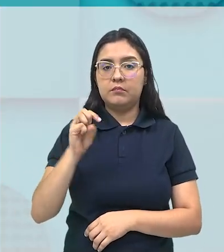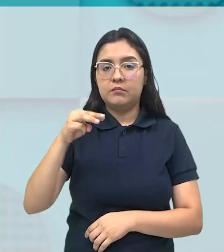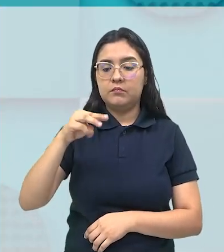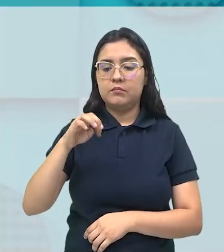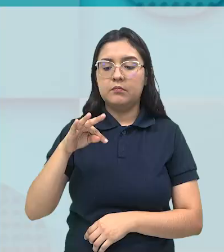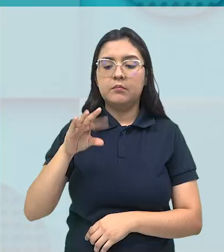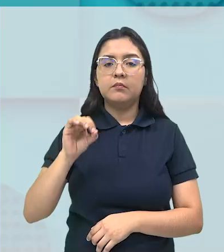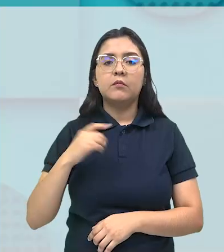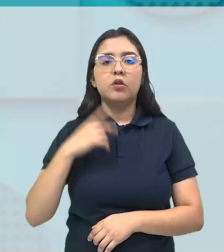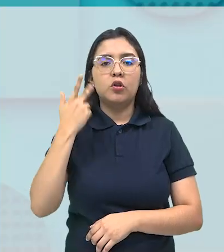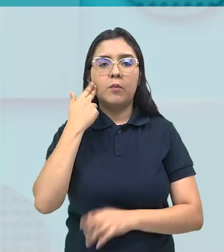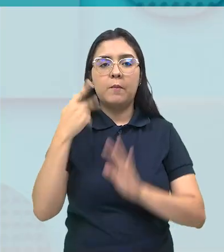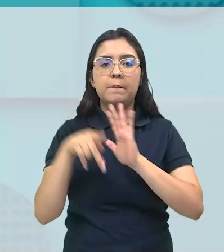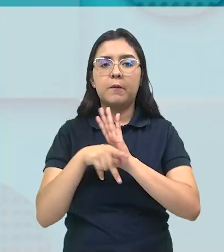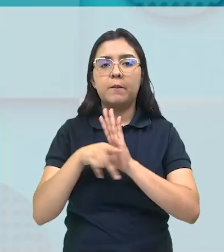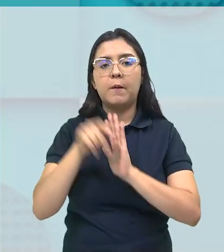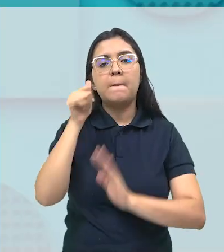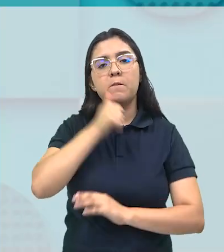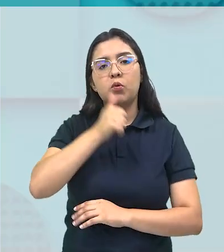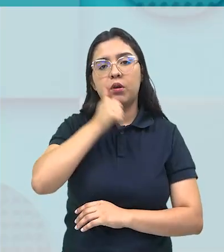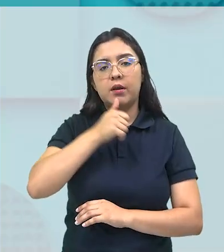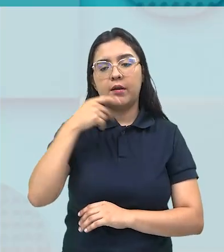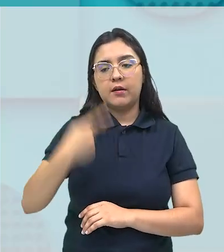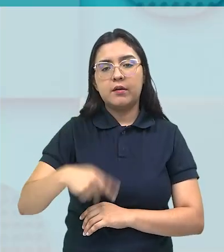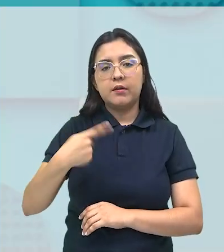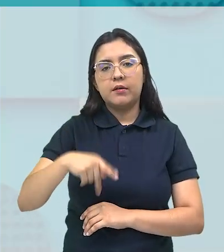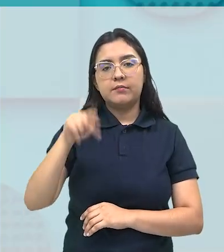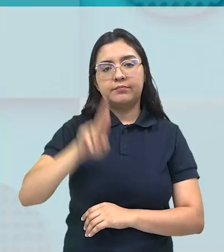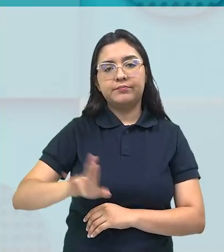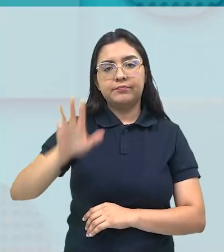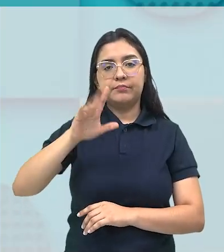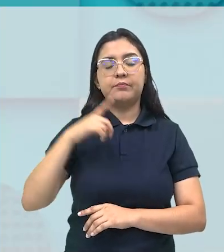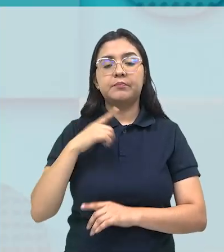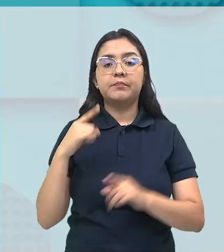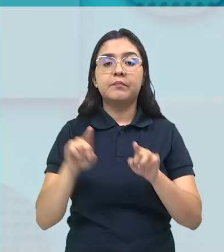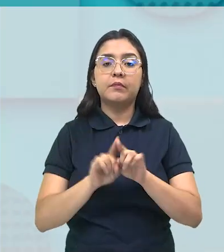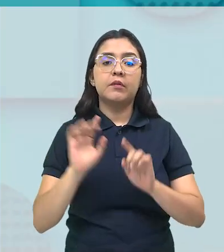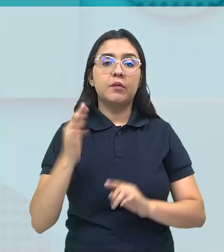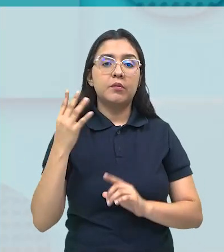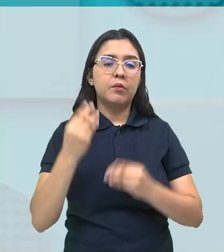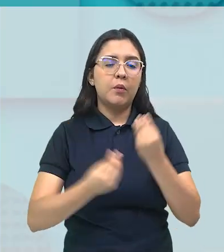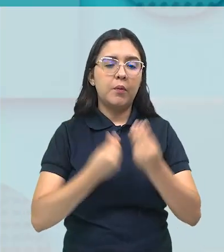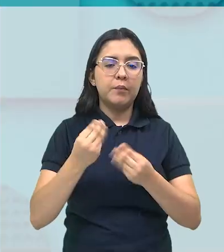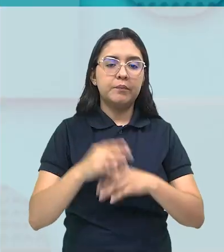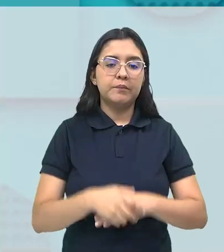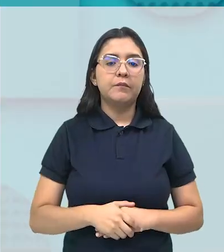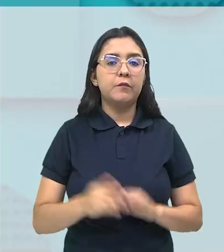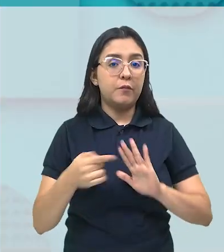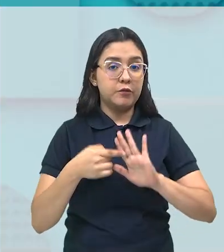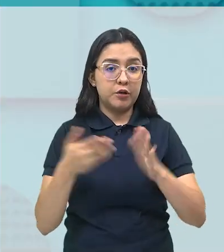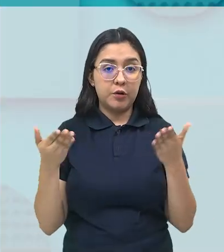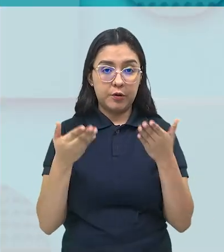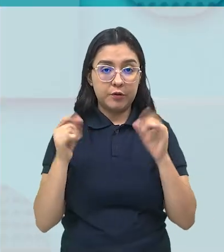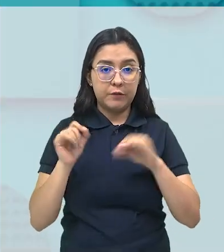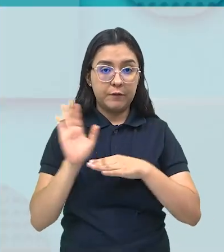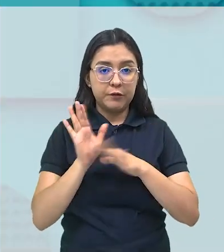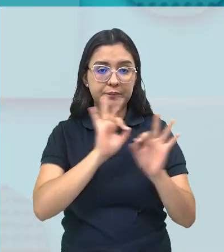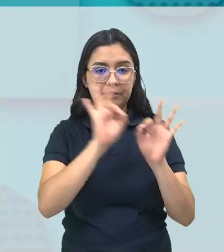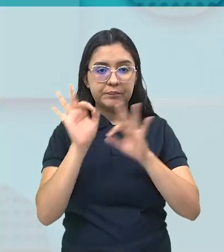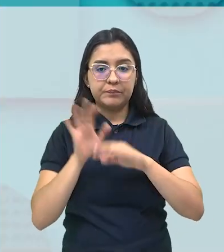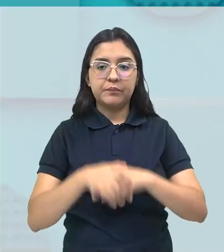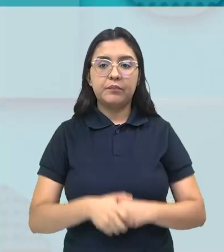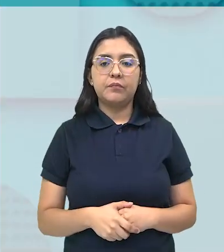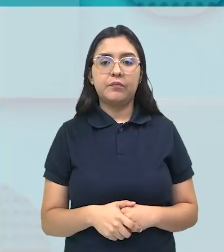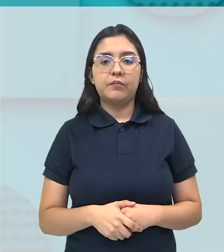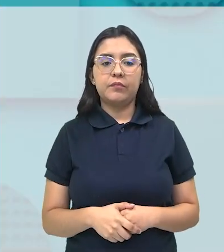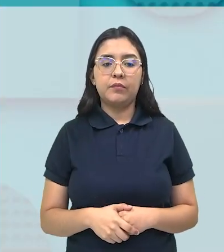muito comum com as mulheres aqui da nossa região. O escalpelamento acontece da seguinte maneira, vou mostrar para